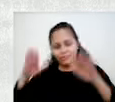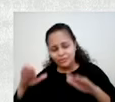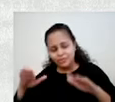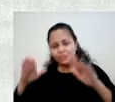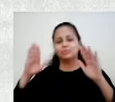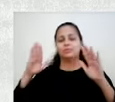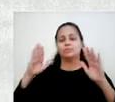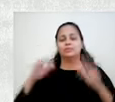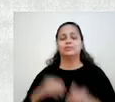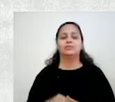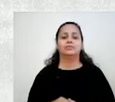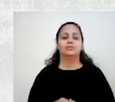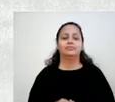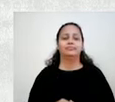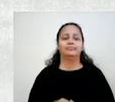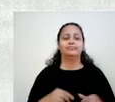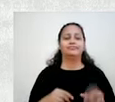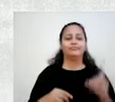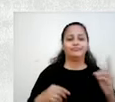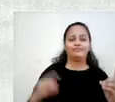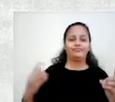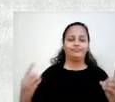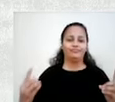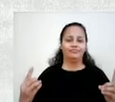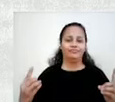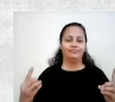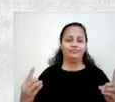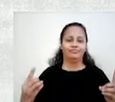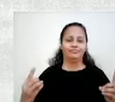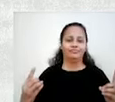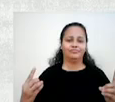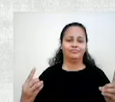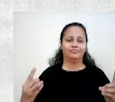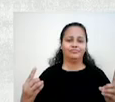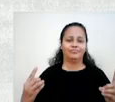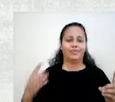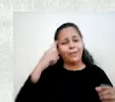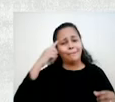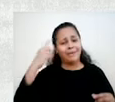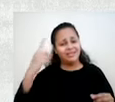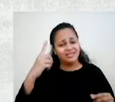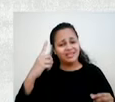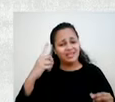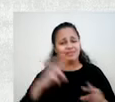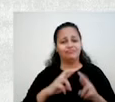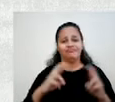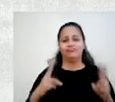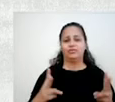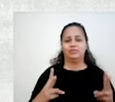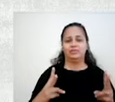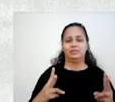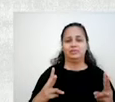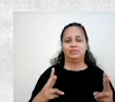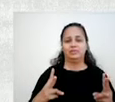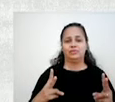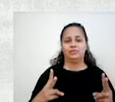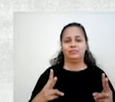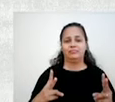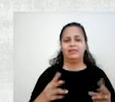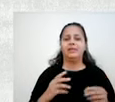disse, então, cada lado enxergava de uma maneira o que estava acontecendo, ok? E para ambos eles